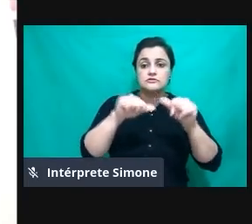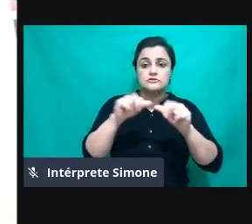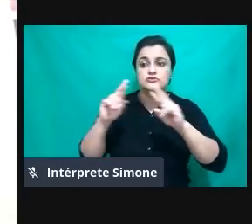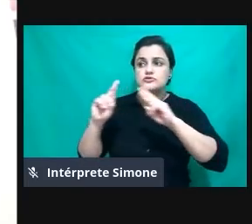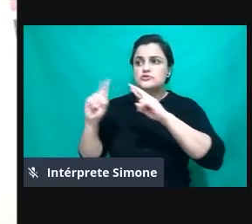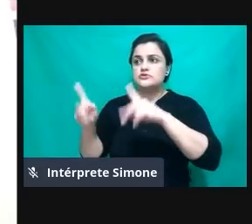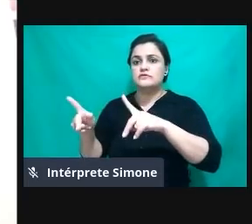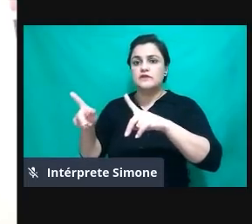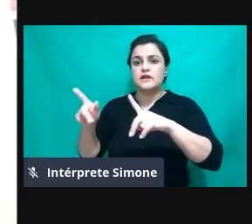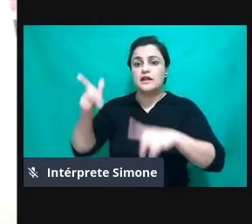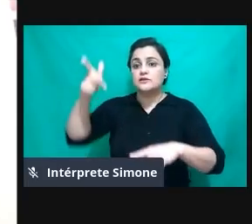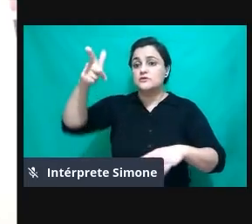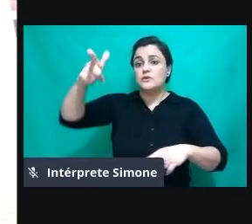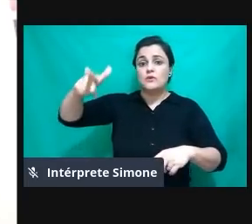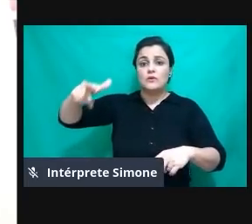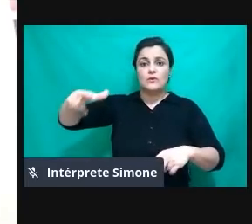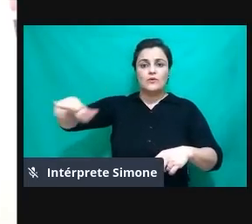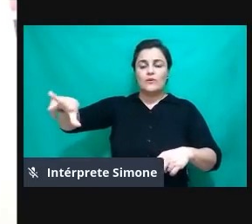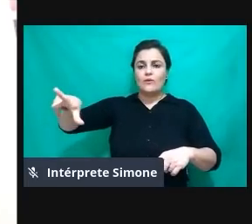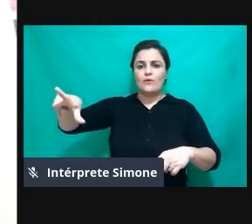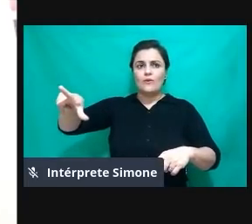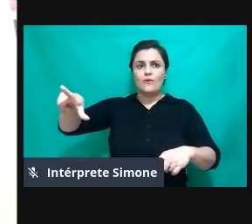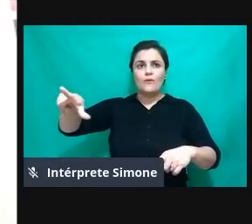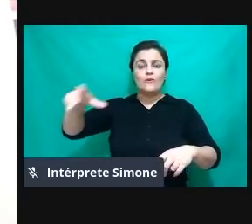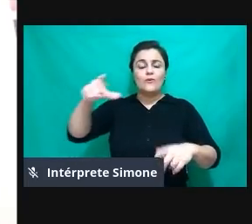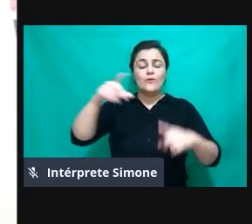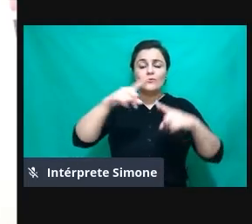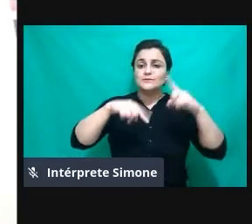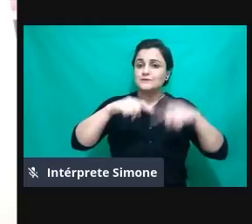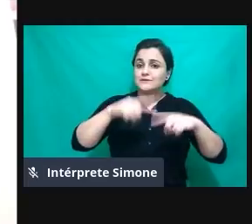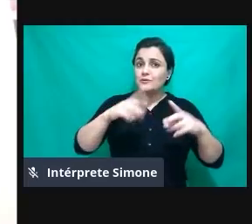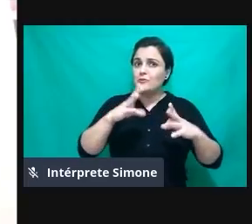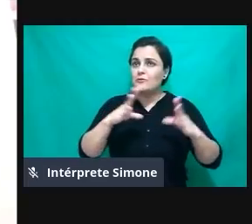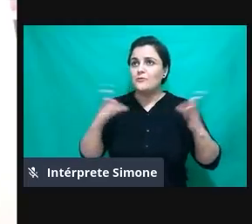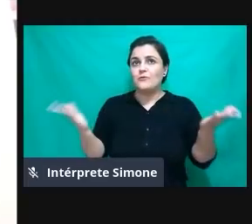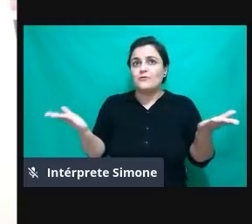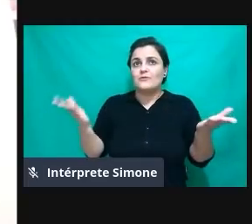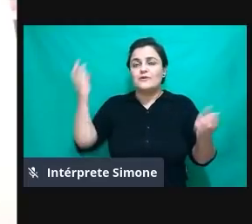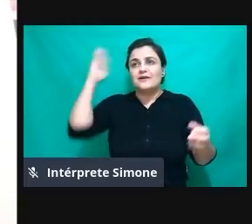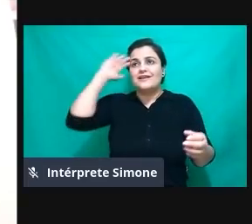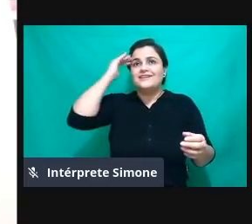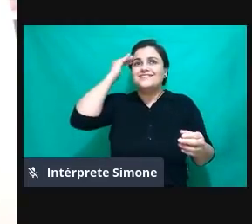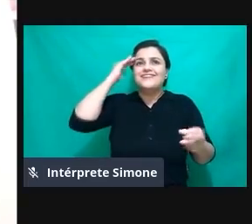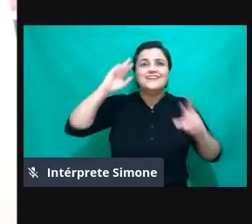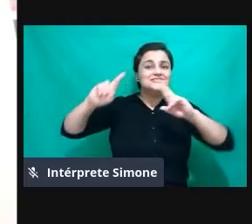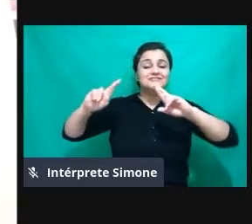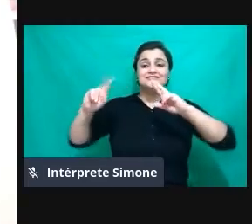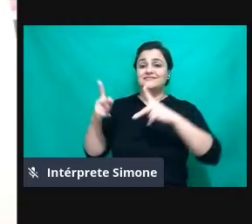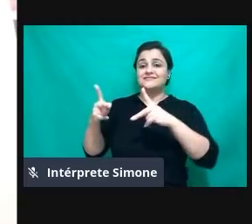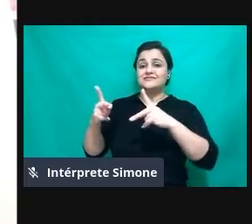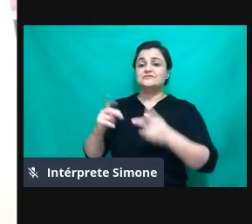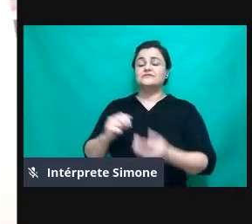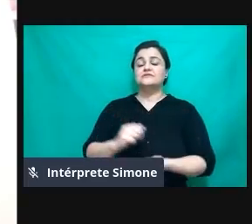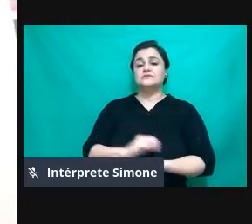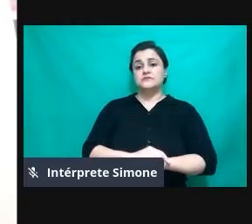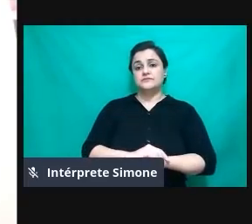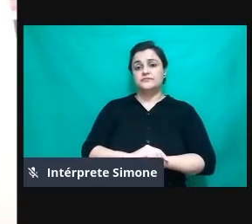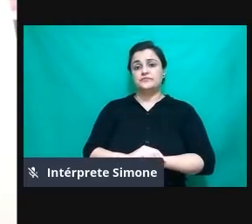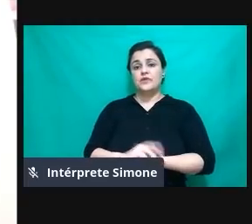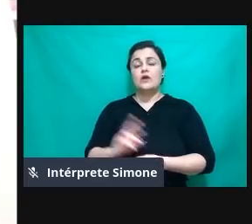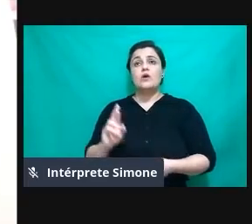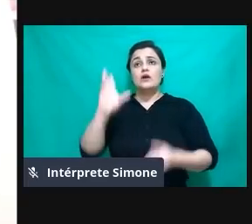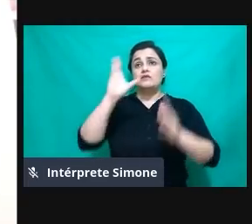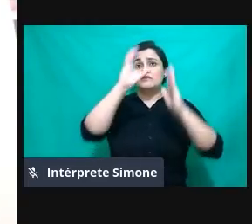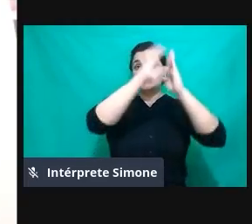também essa questão dessa mudança, né? Do referencial curricular anterior para o de agora, que é